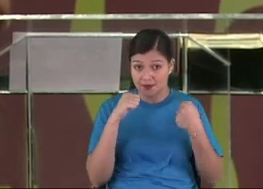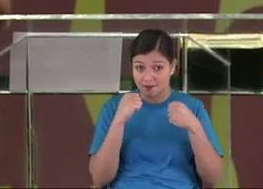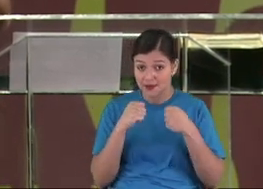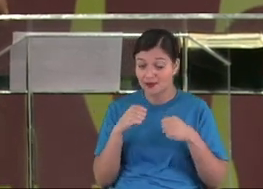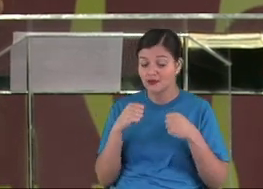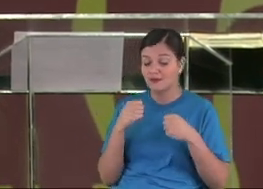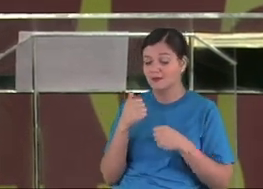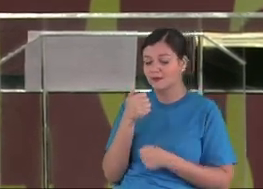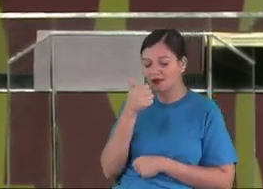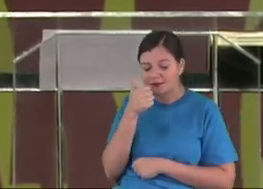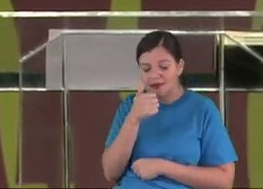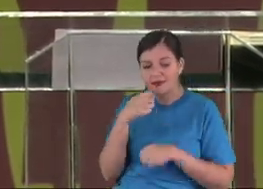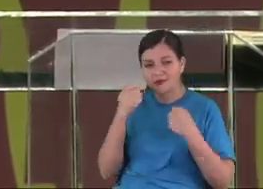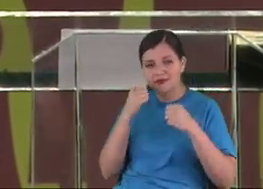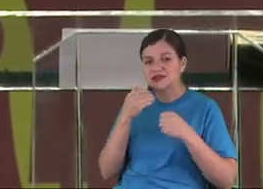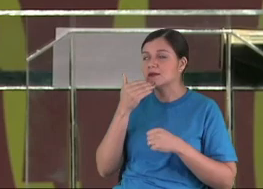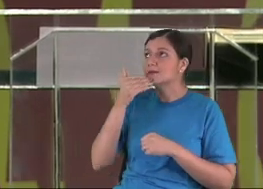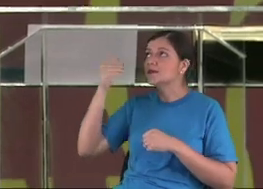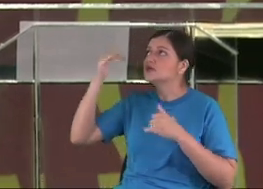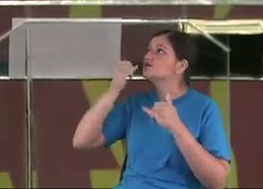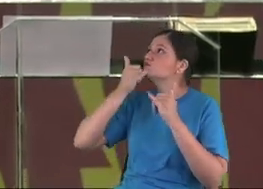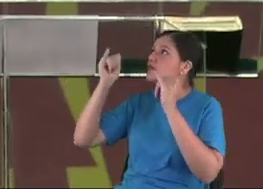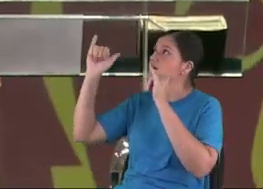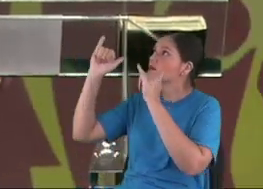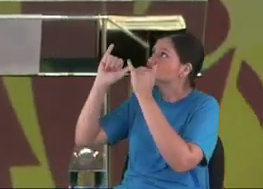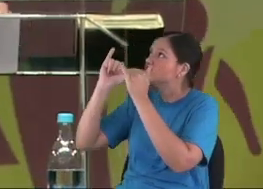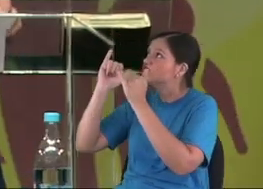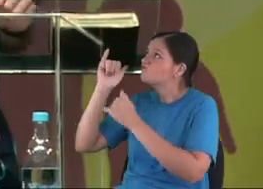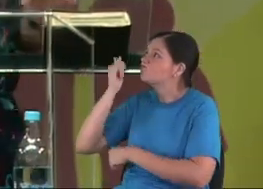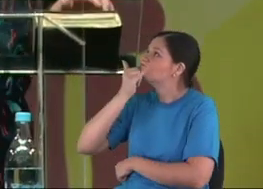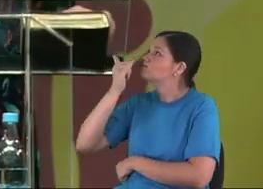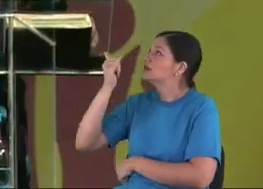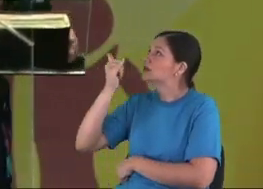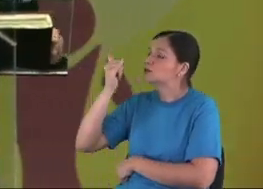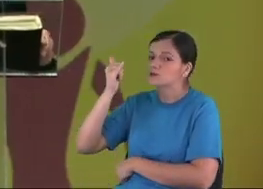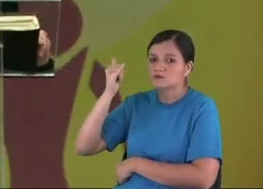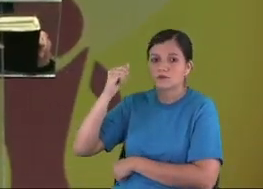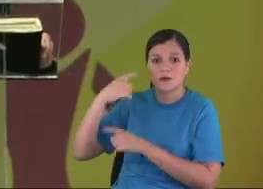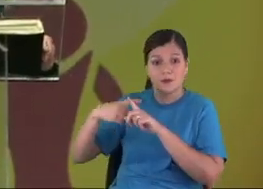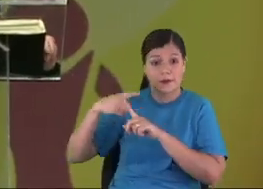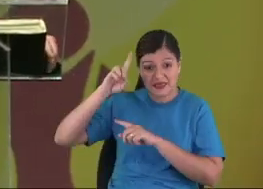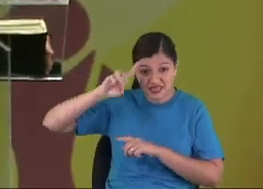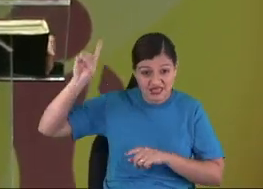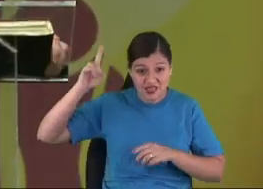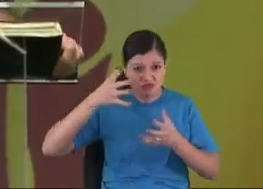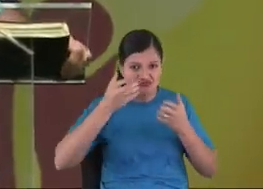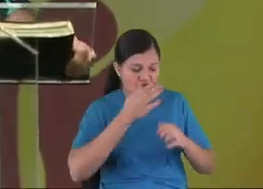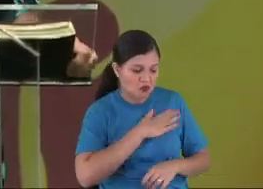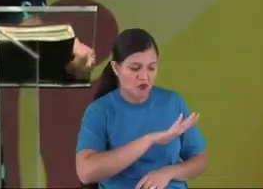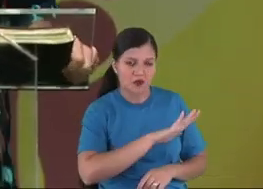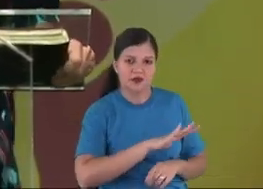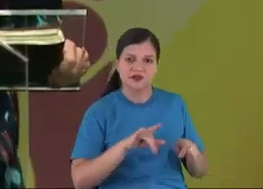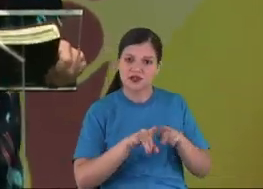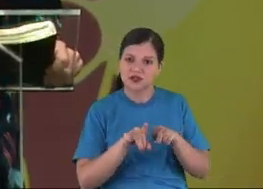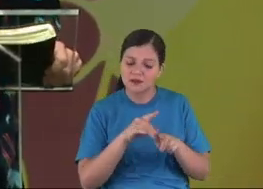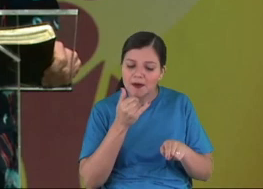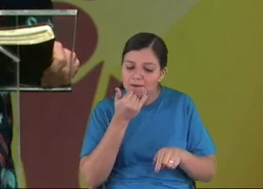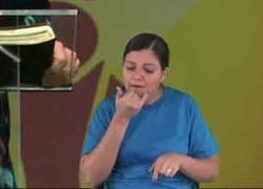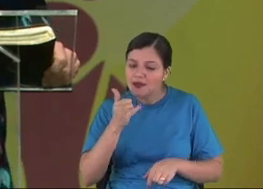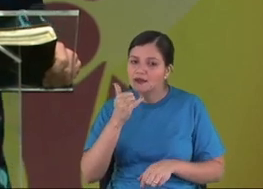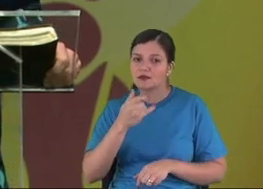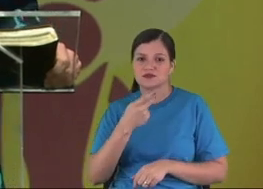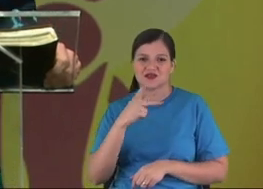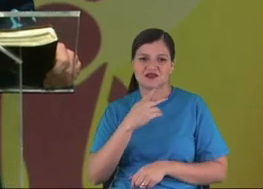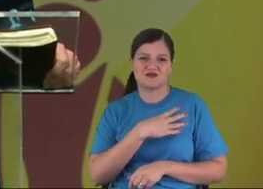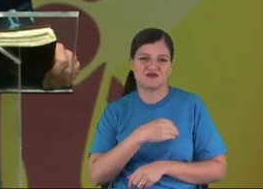filhos. Você precisa dizer: me perdoe, porque Deus não gosta disso. Se humilhe, e Deus vai te dar vitória sobre esse